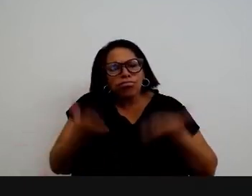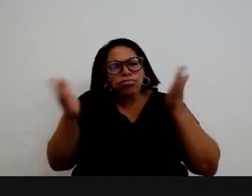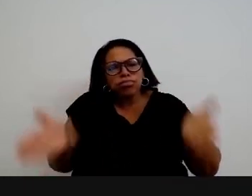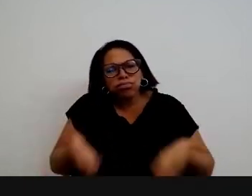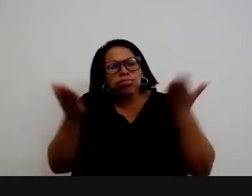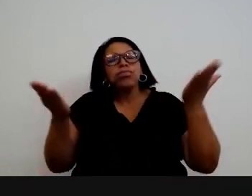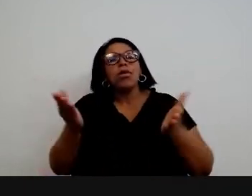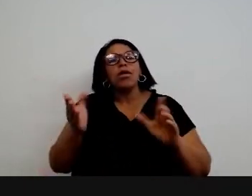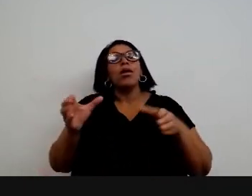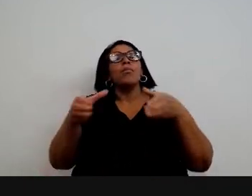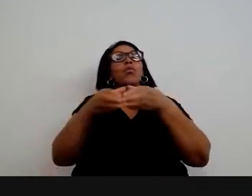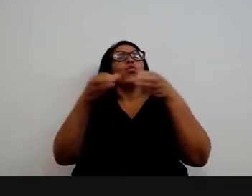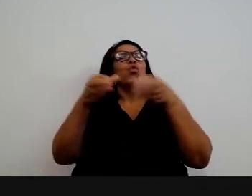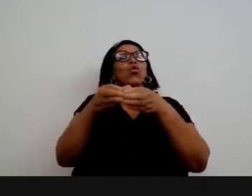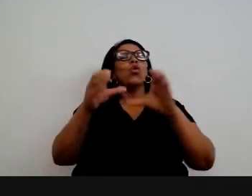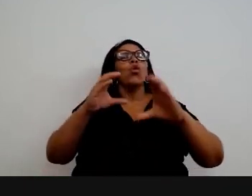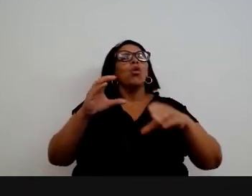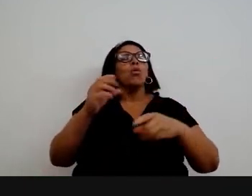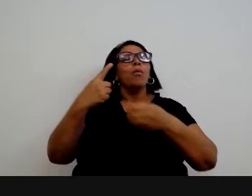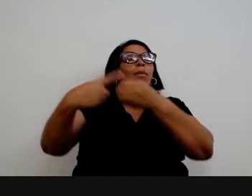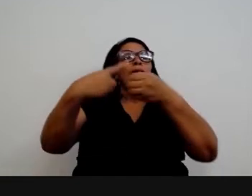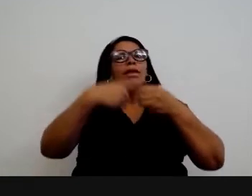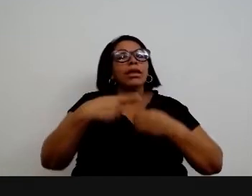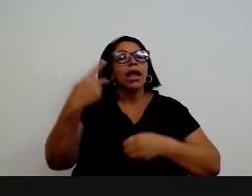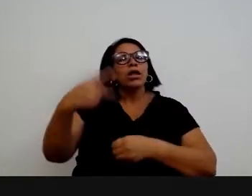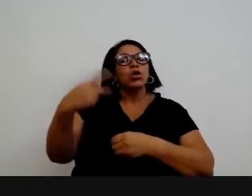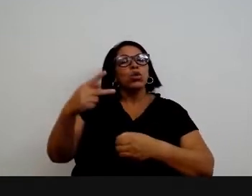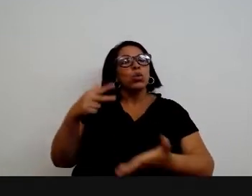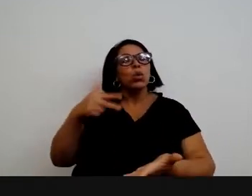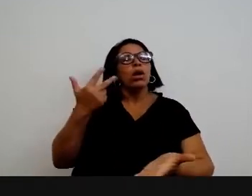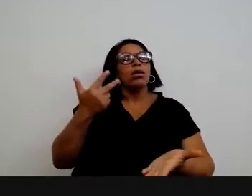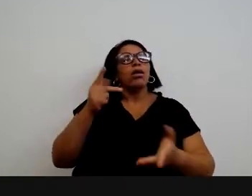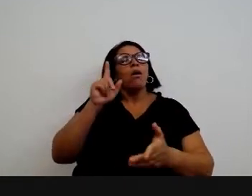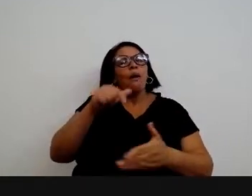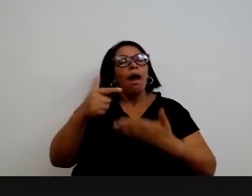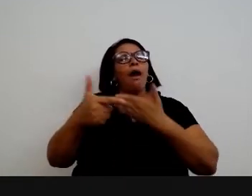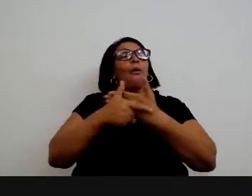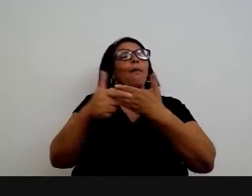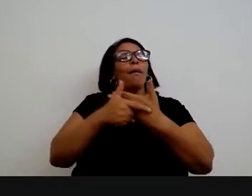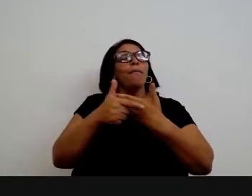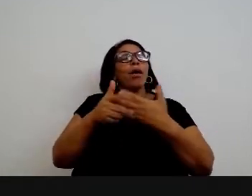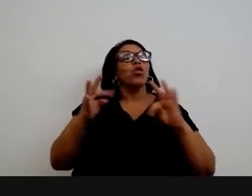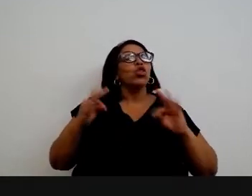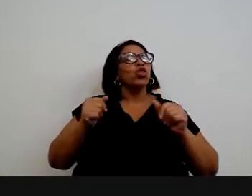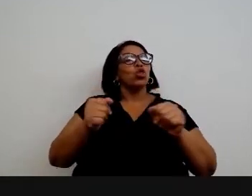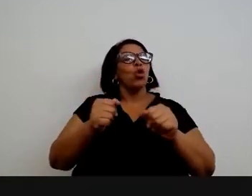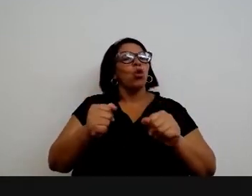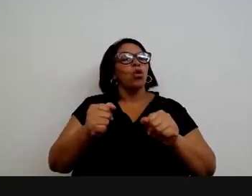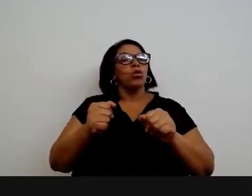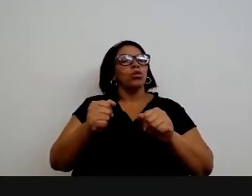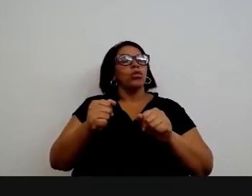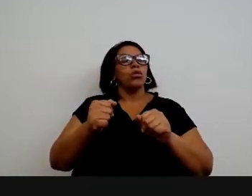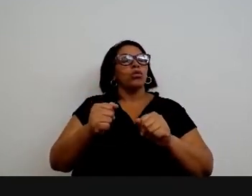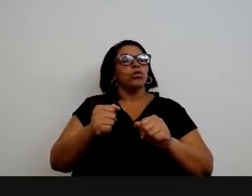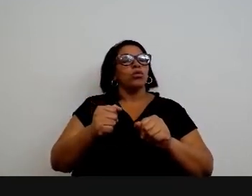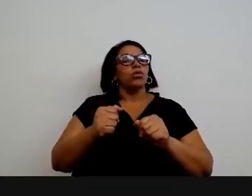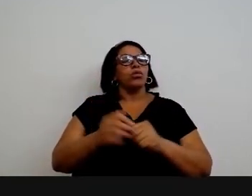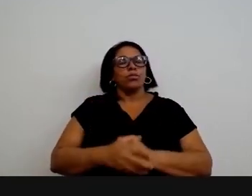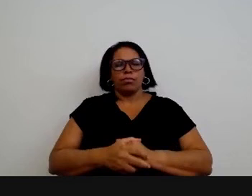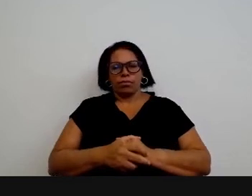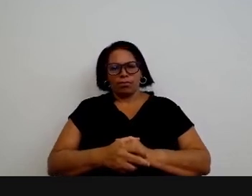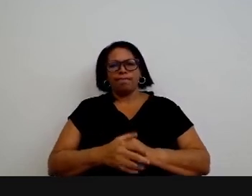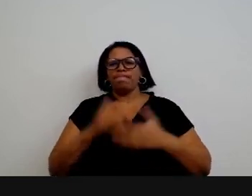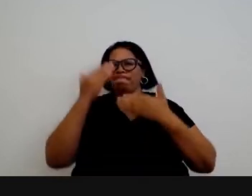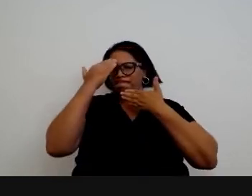essa coletividade também, pela comunidade dele. Então, eu acho que é papel de todos nós, né? Obrigada,